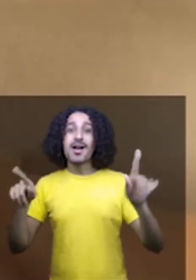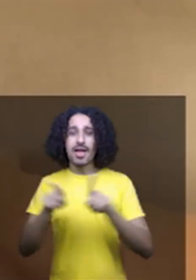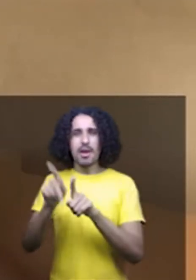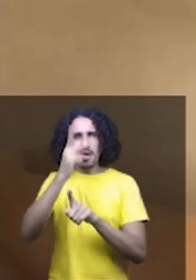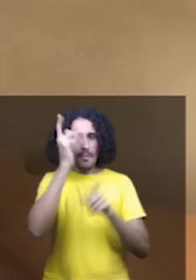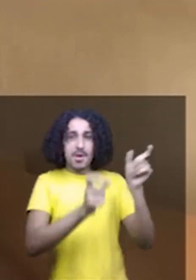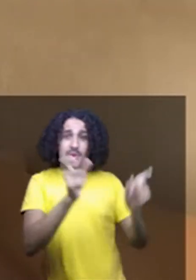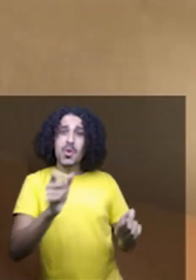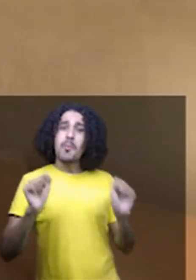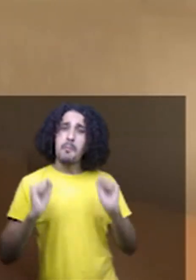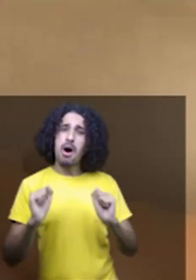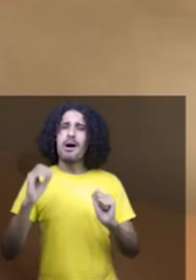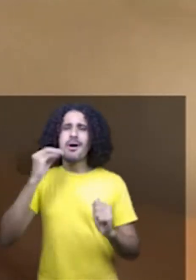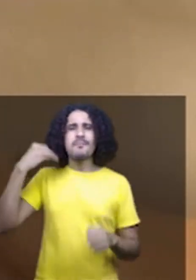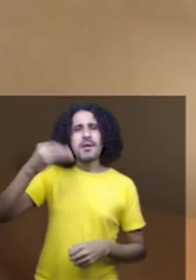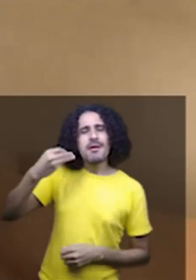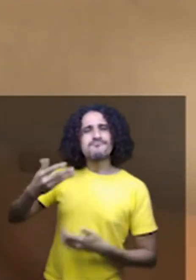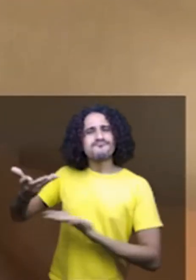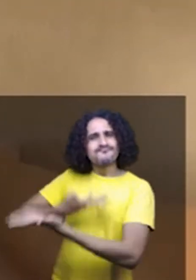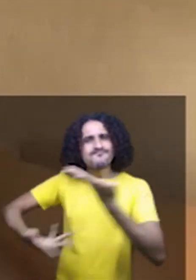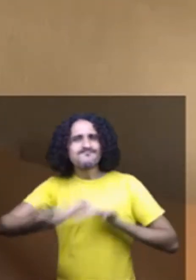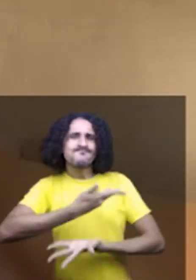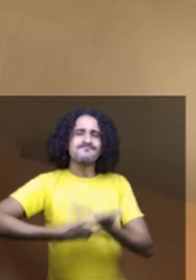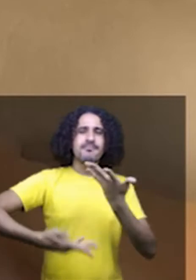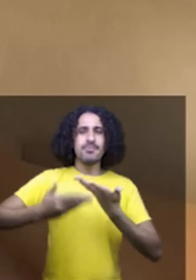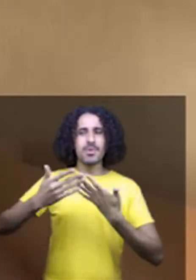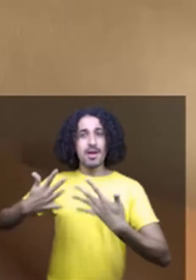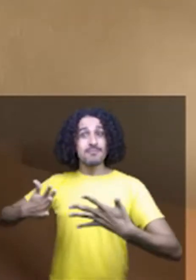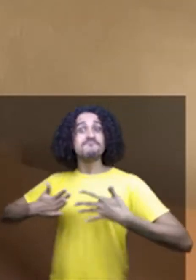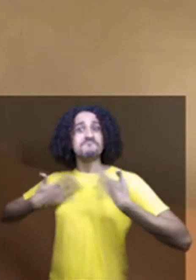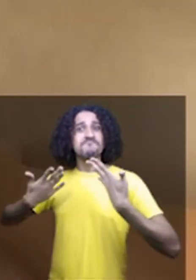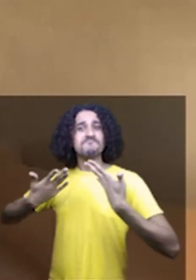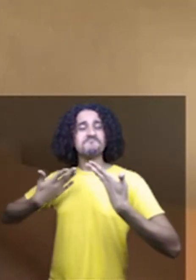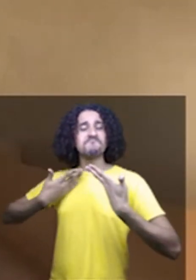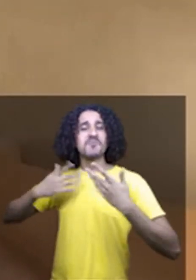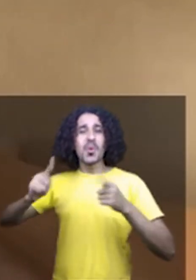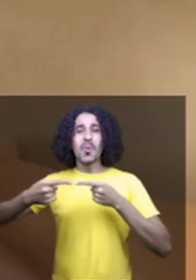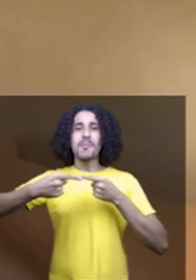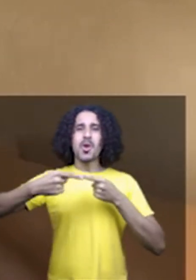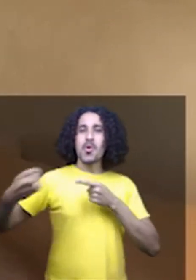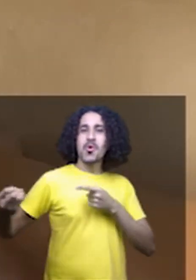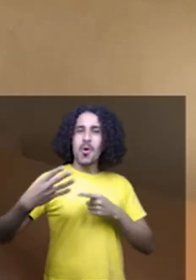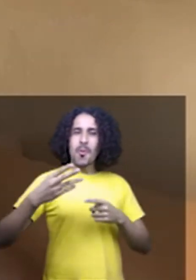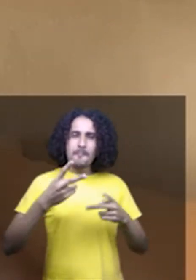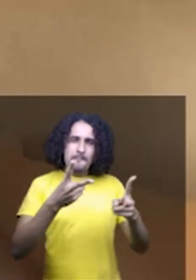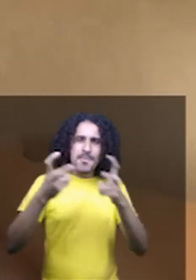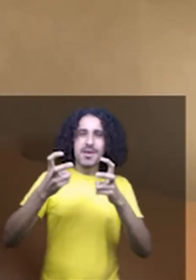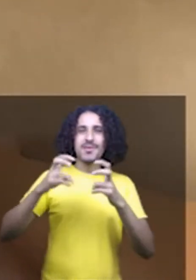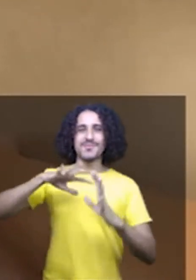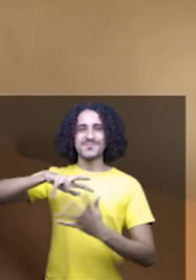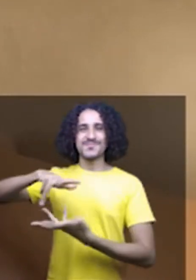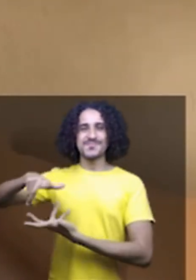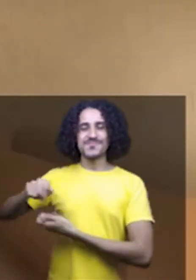rápida, descomplicada. E onde as pessoas possam ter experiências interativas que as surpreendam e lhes